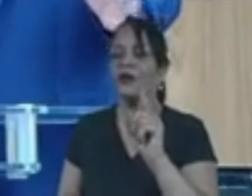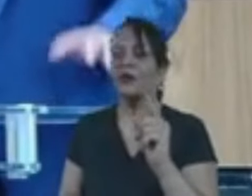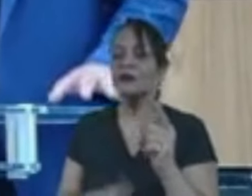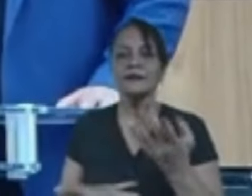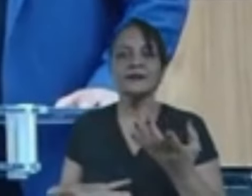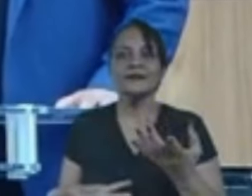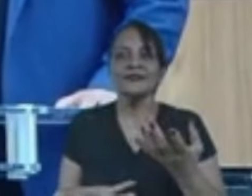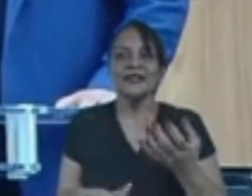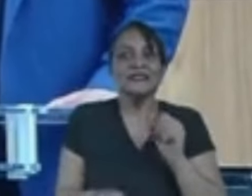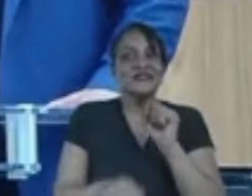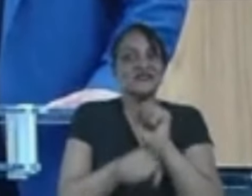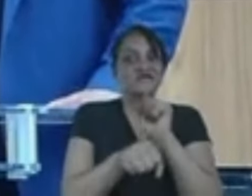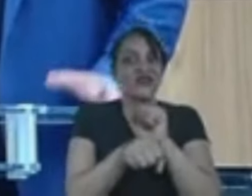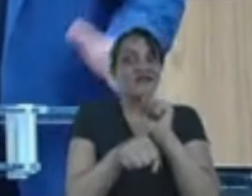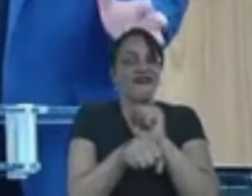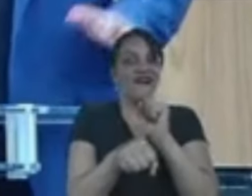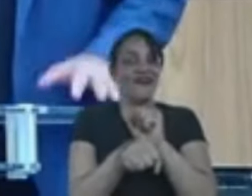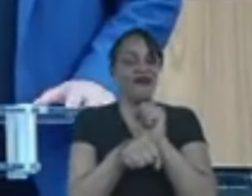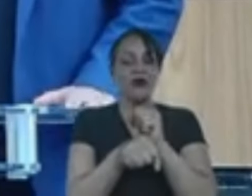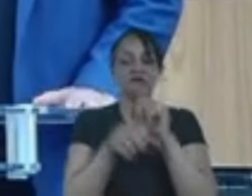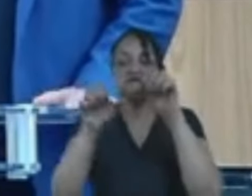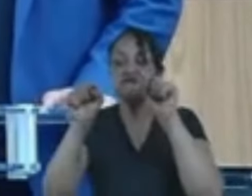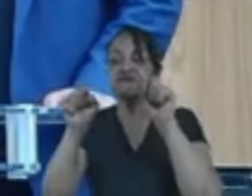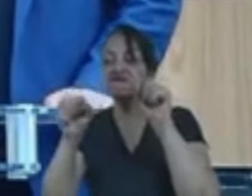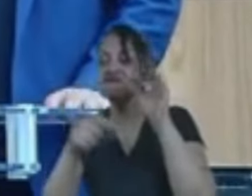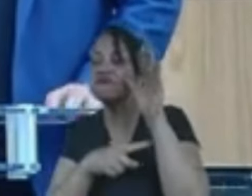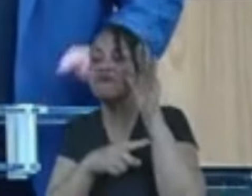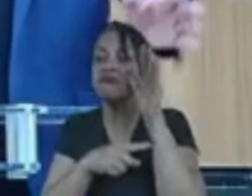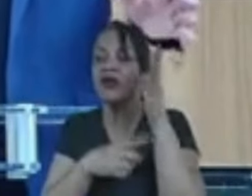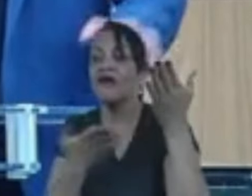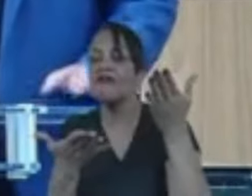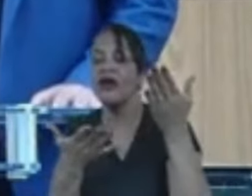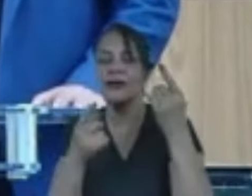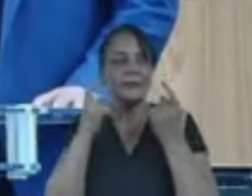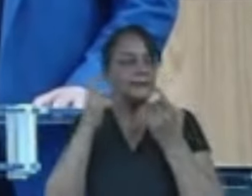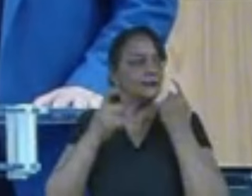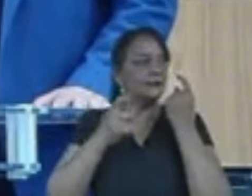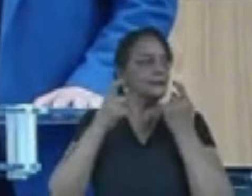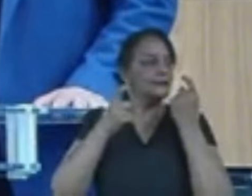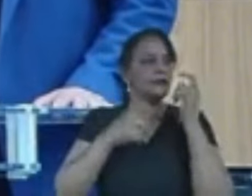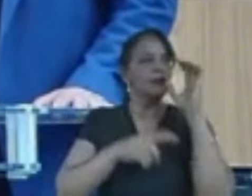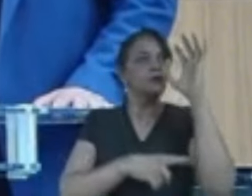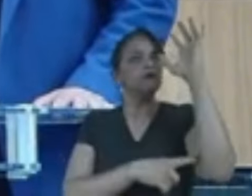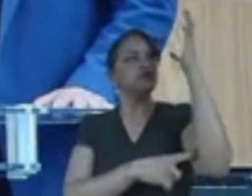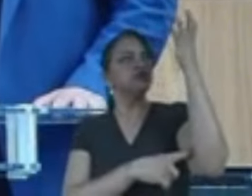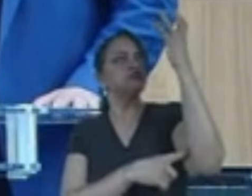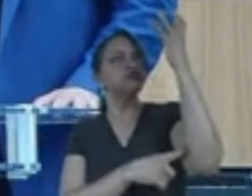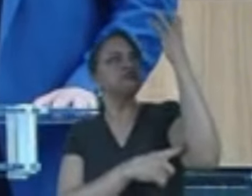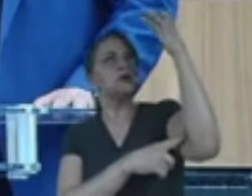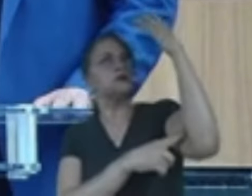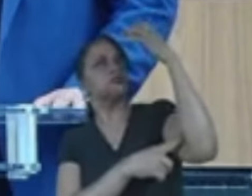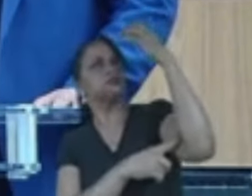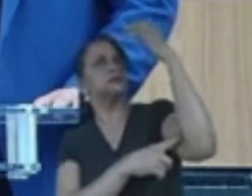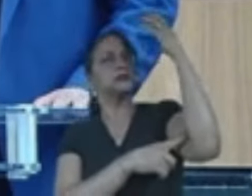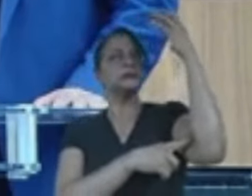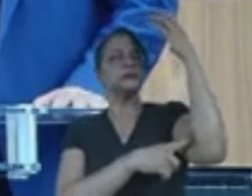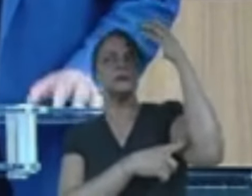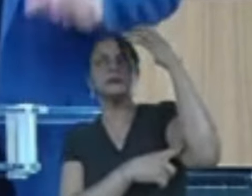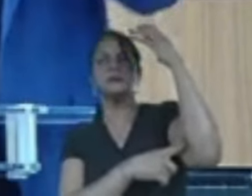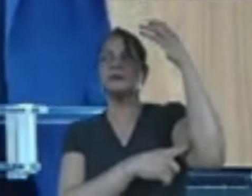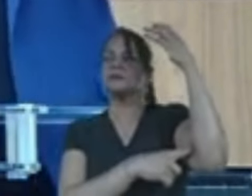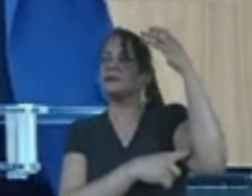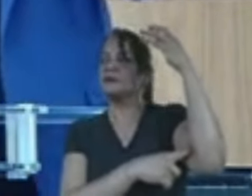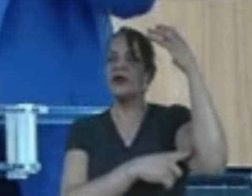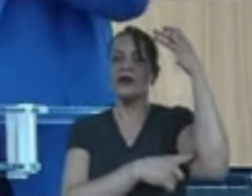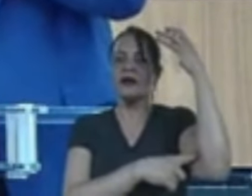Deus. Ah, é? Tu está preocupado com a planta e não está preocupado com 120 mil pessoas